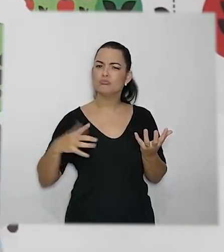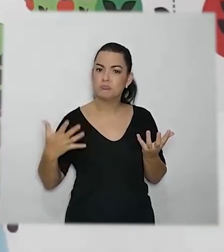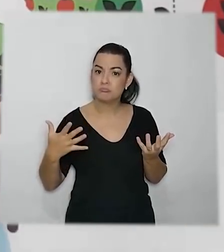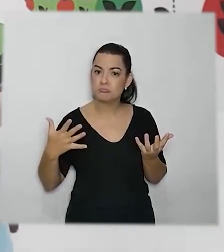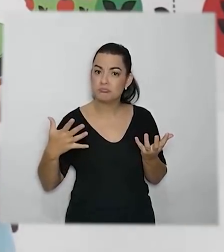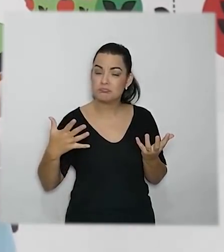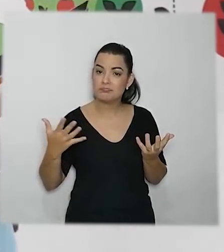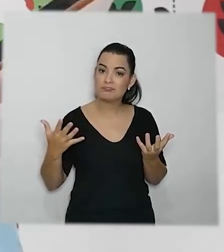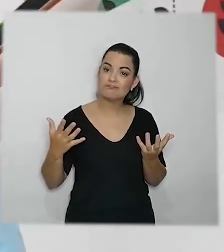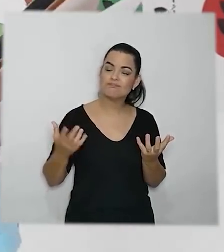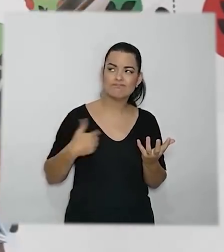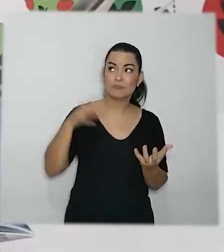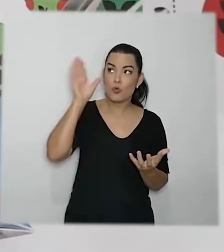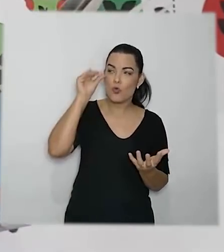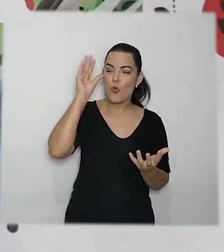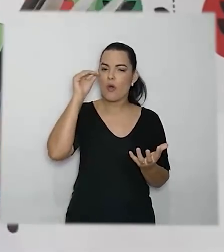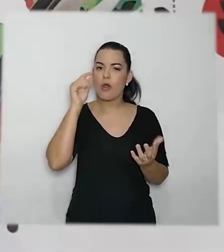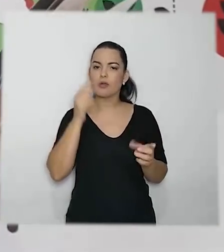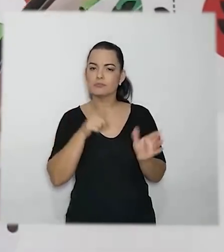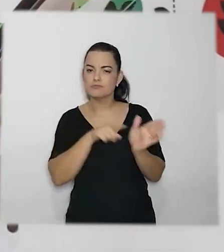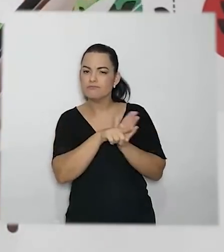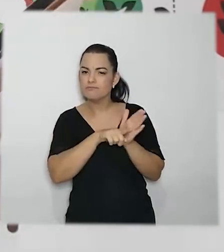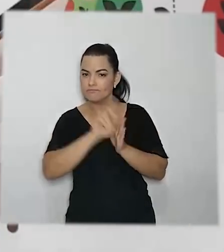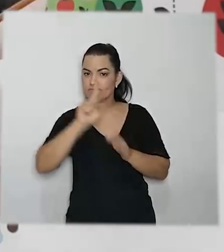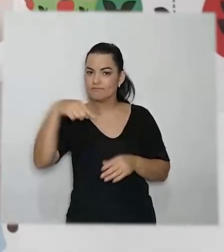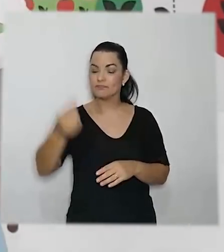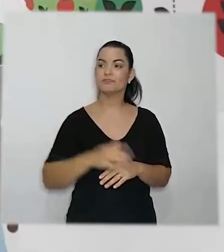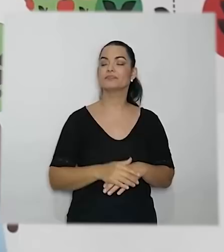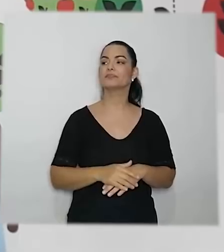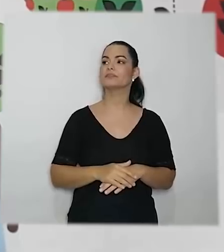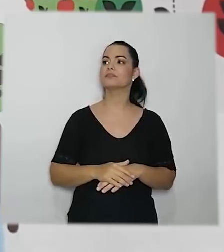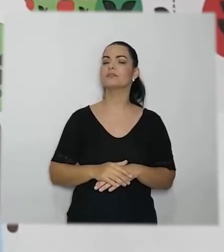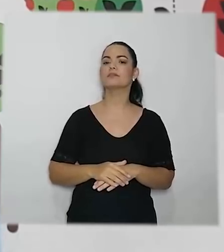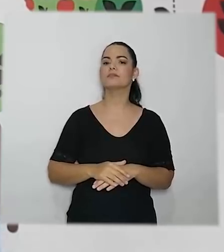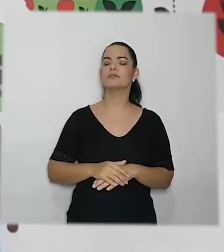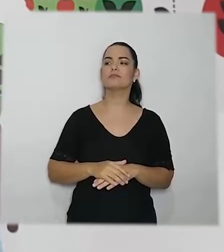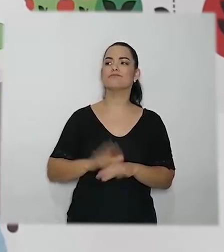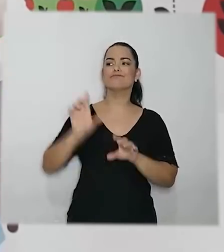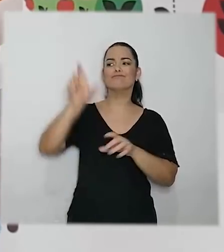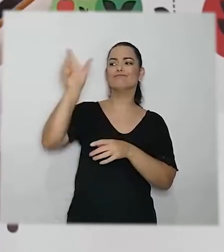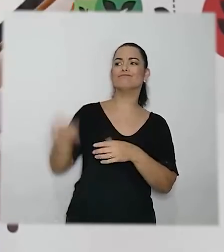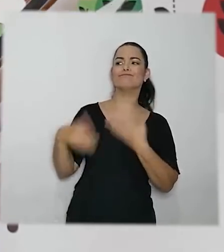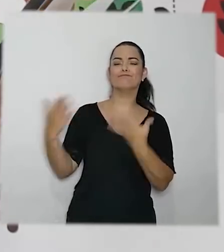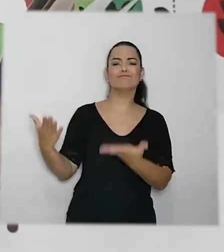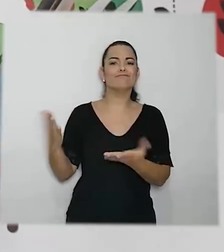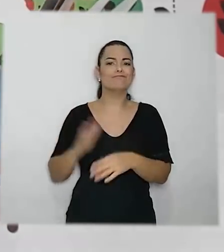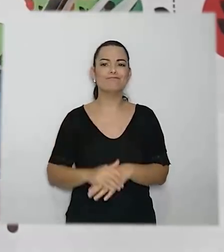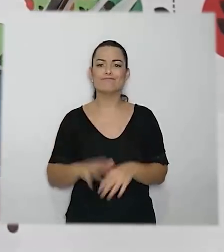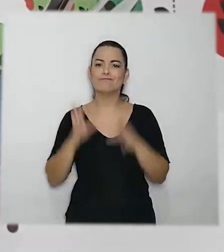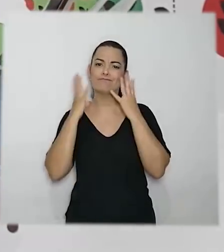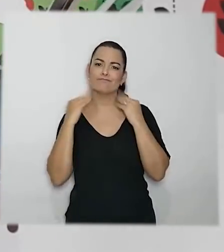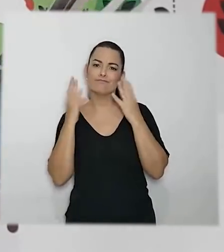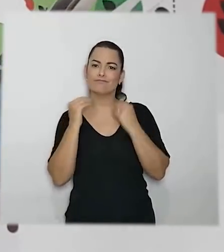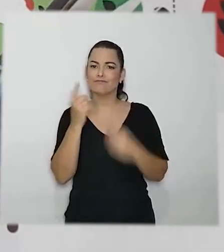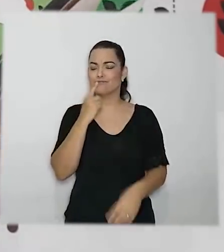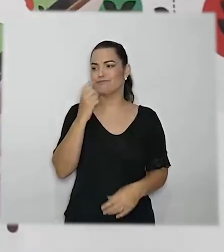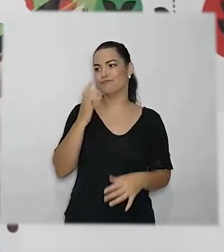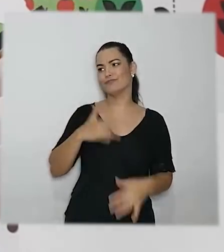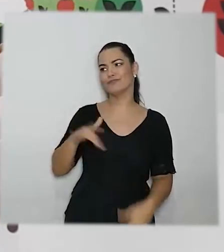curiosa. Pobre medonho, não tinha vizinhos, vivia